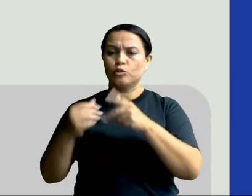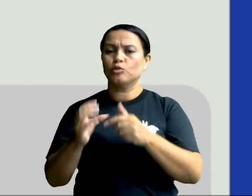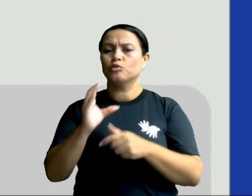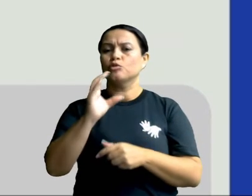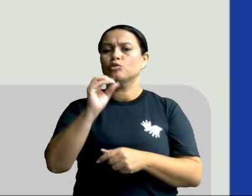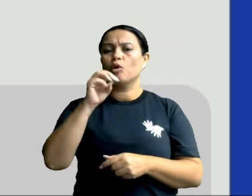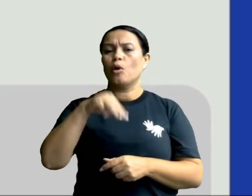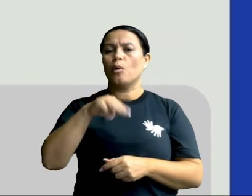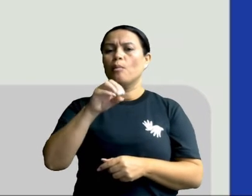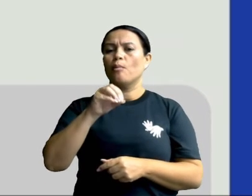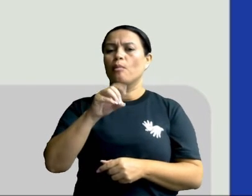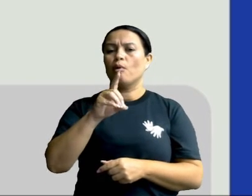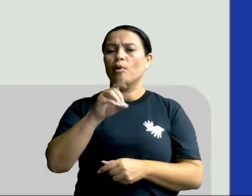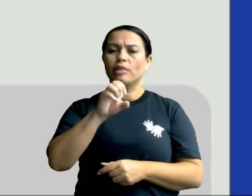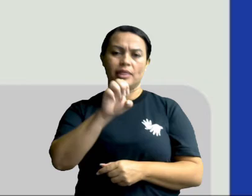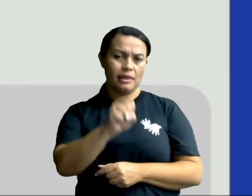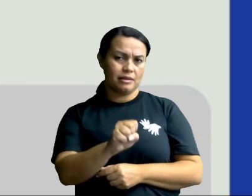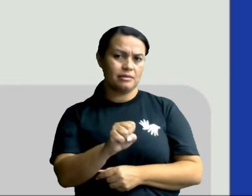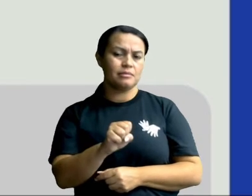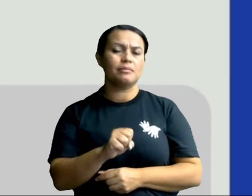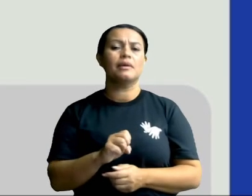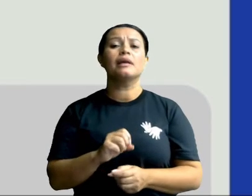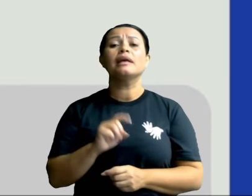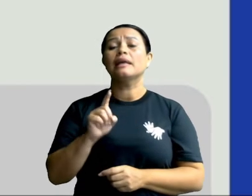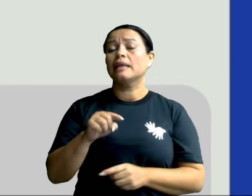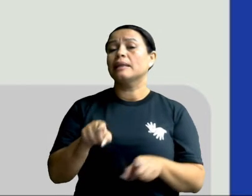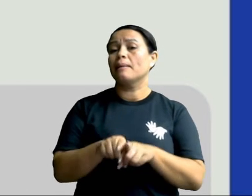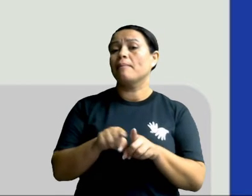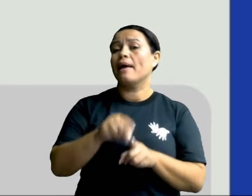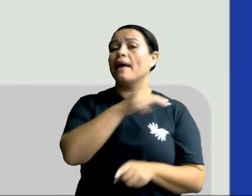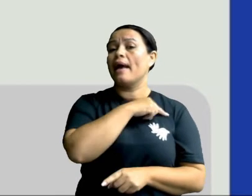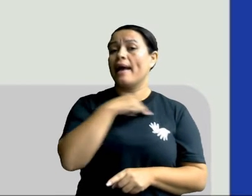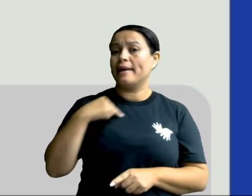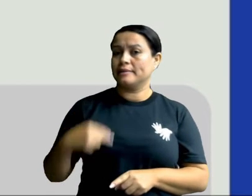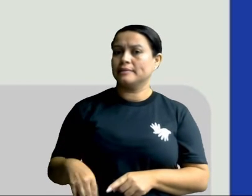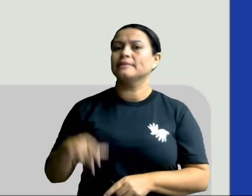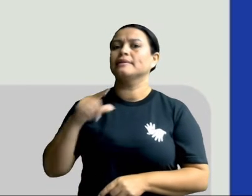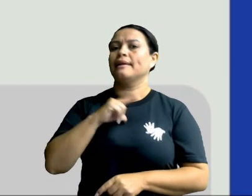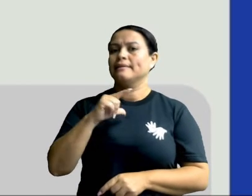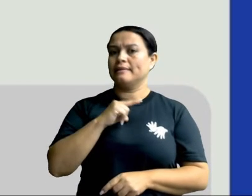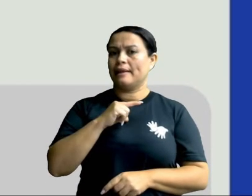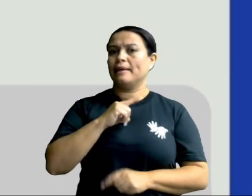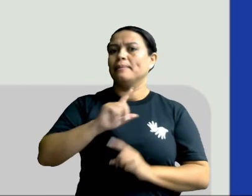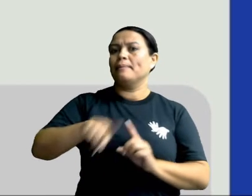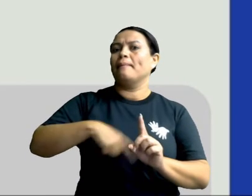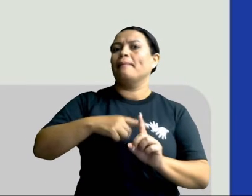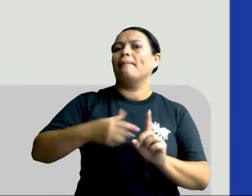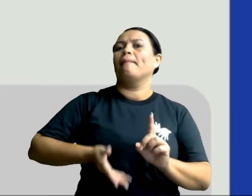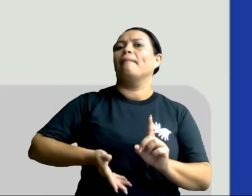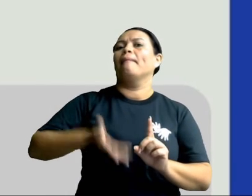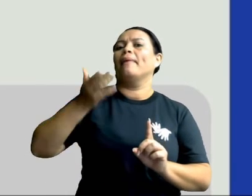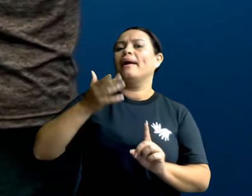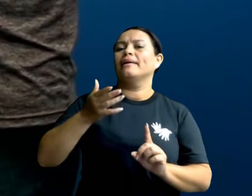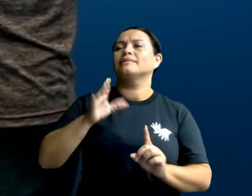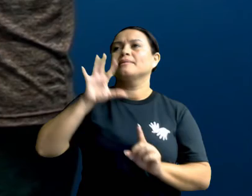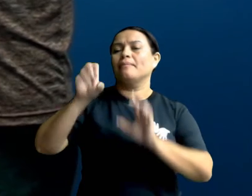esses produtos em estado bruto ou semibruto, que a China consome bastante do Brasil,